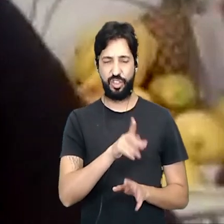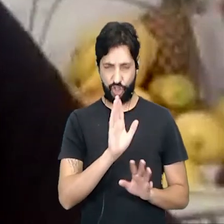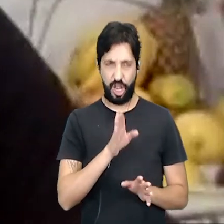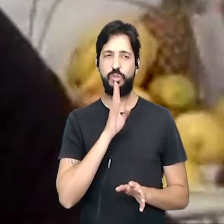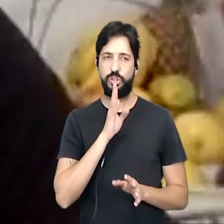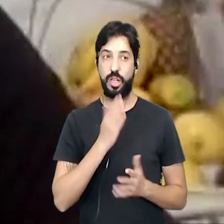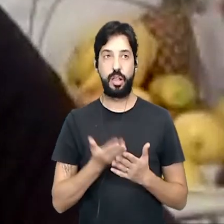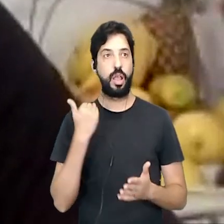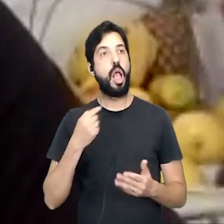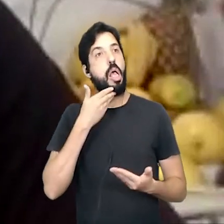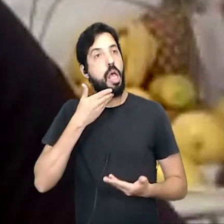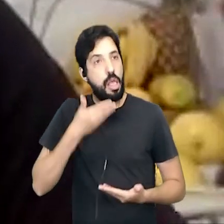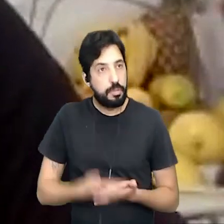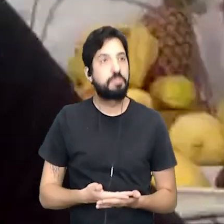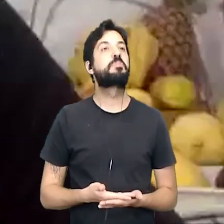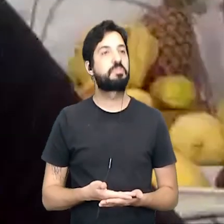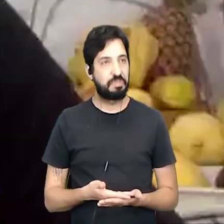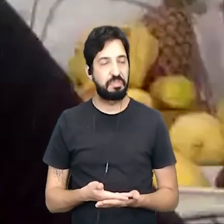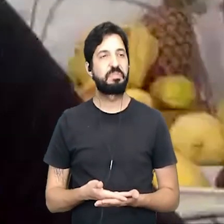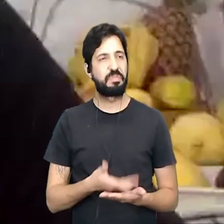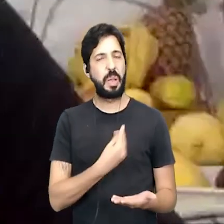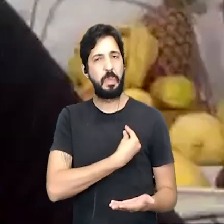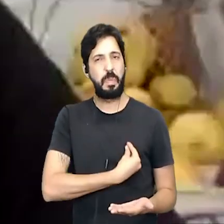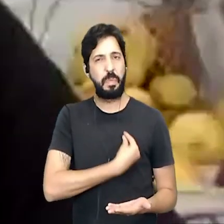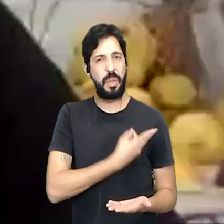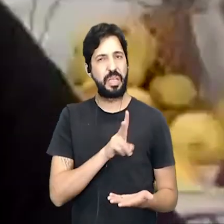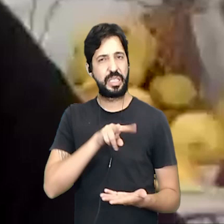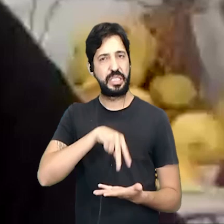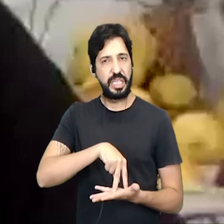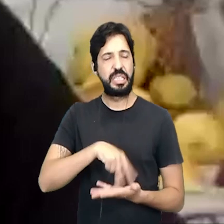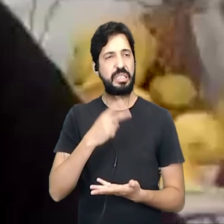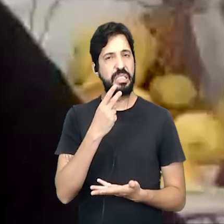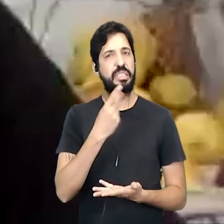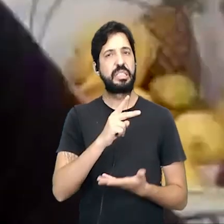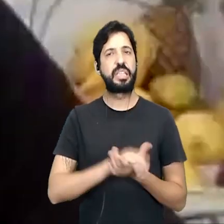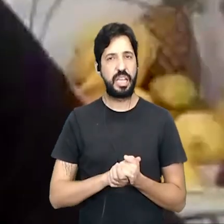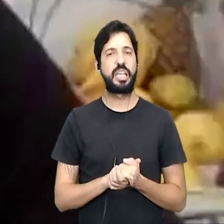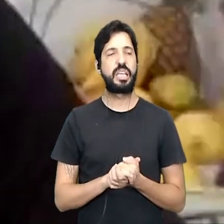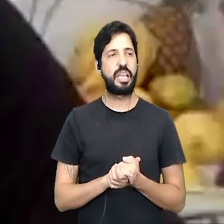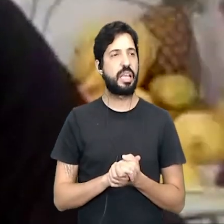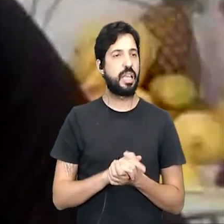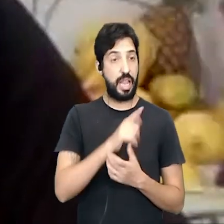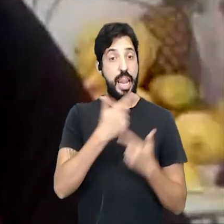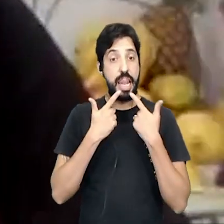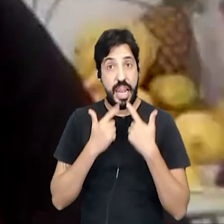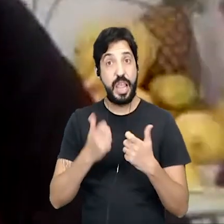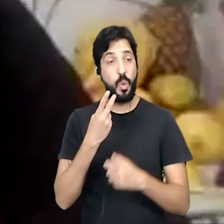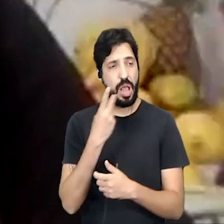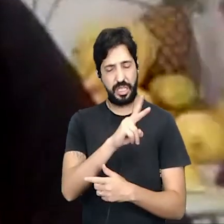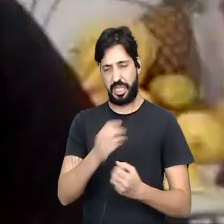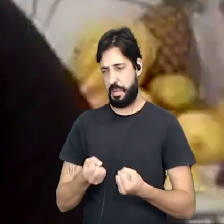o Davi, nesse contexto que eu estou dizendo, abismada com aquela presença daquele ser, falando